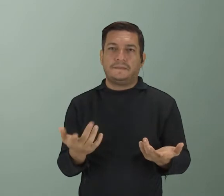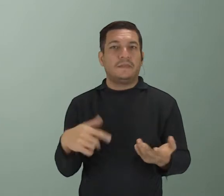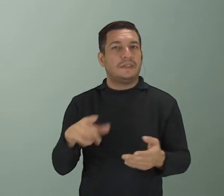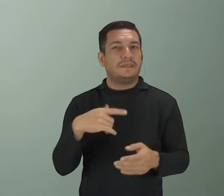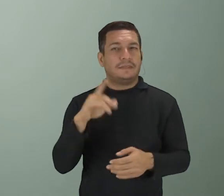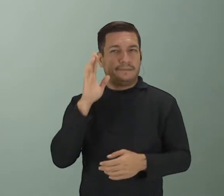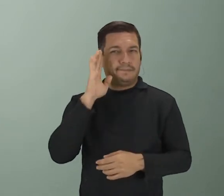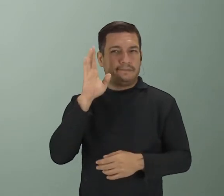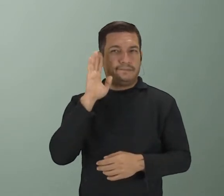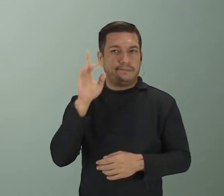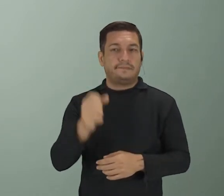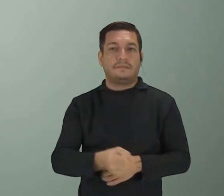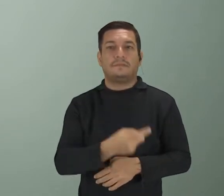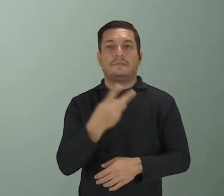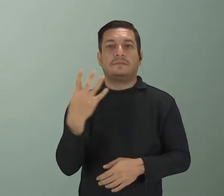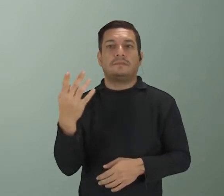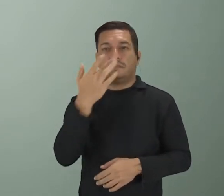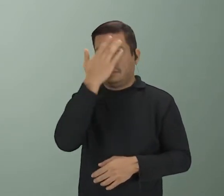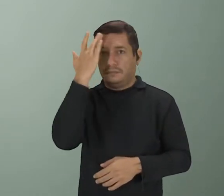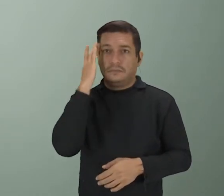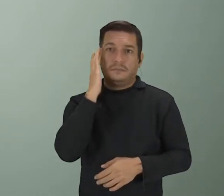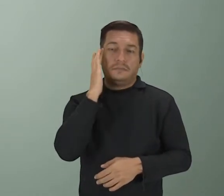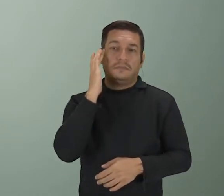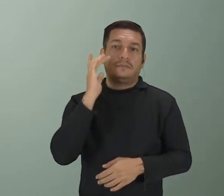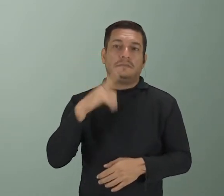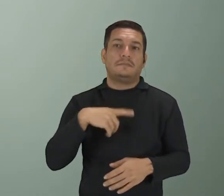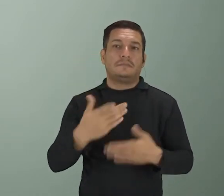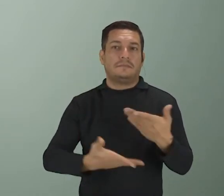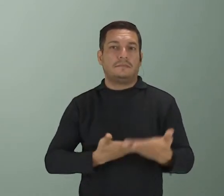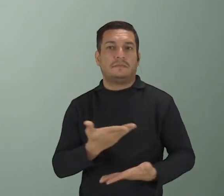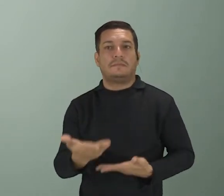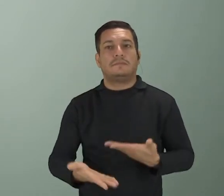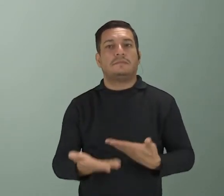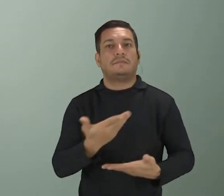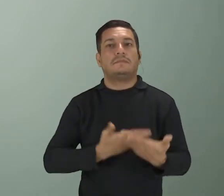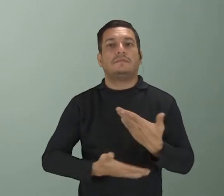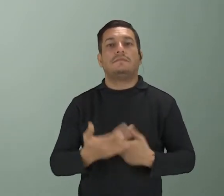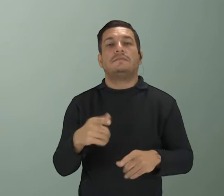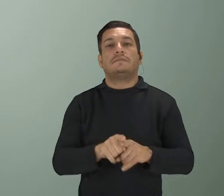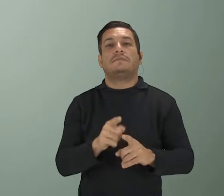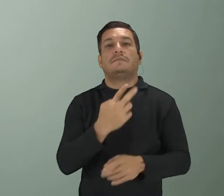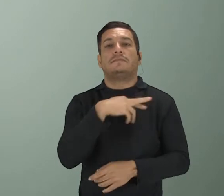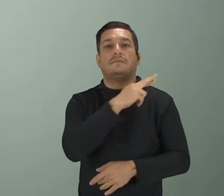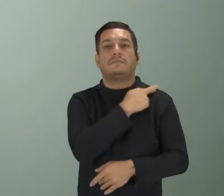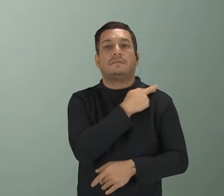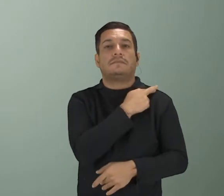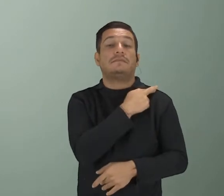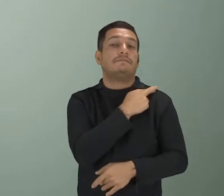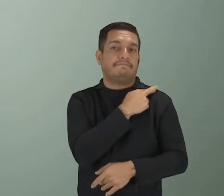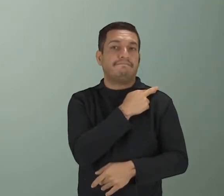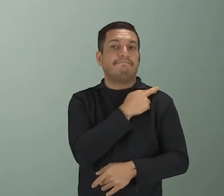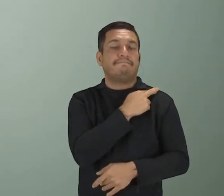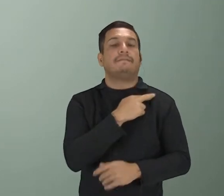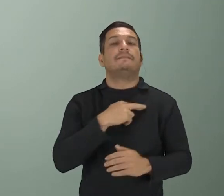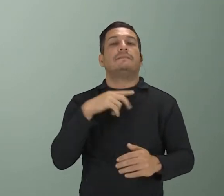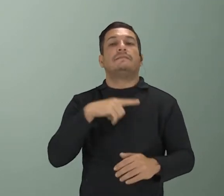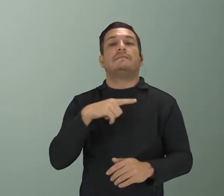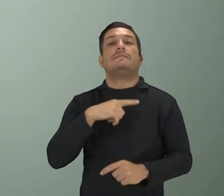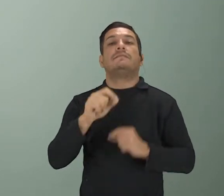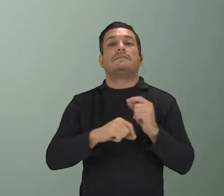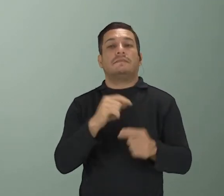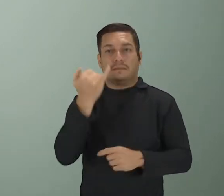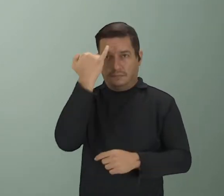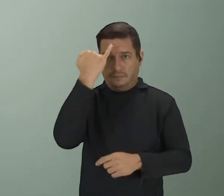não imaginam a quantidade de pessoas envolvidas e as funções delas para